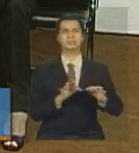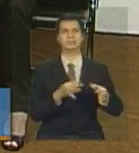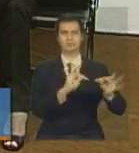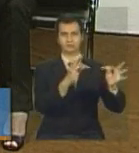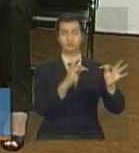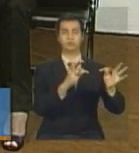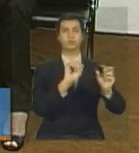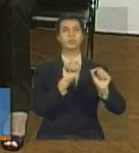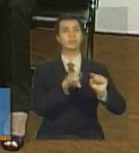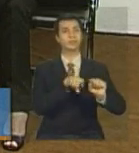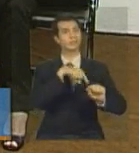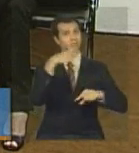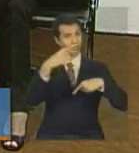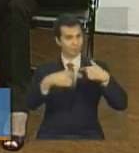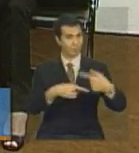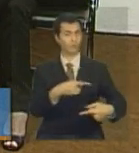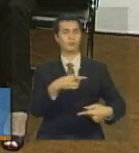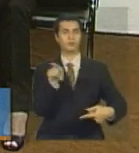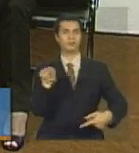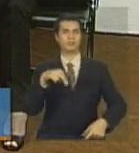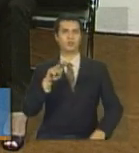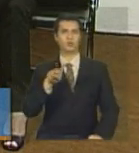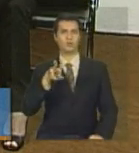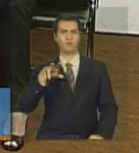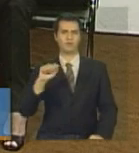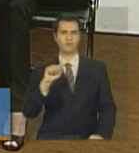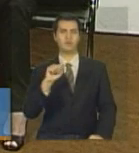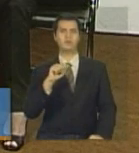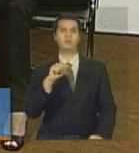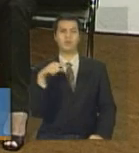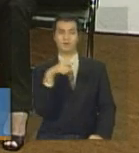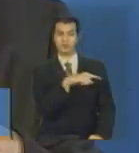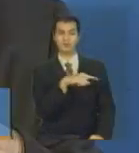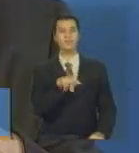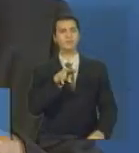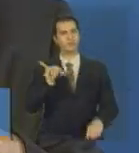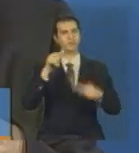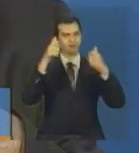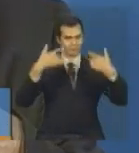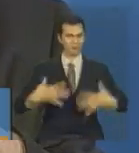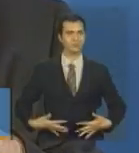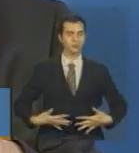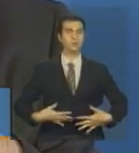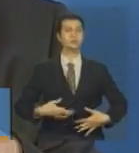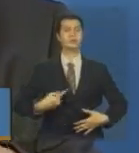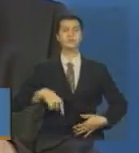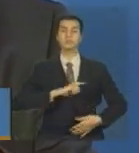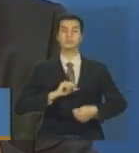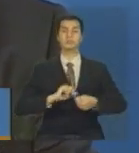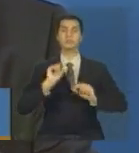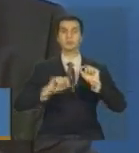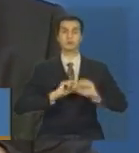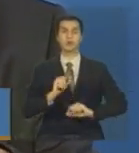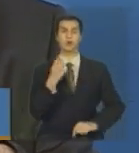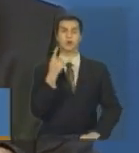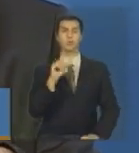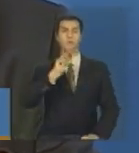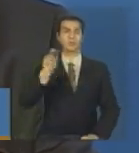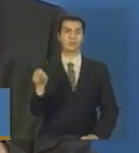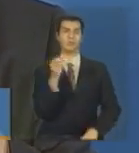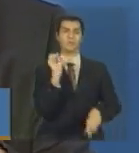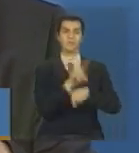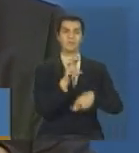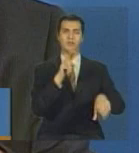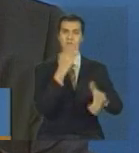tem disponibilizadas 1 milhão de vagas para este público do Brasil Sem Miséria. Quem é o público do Brasil